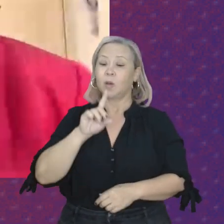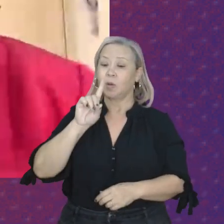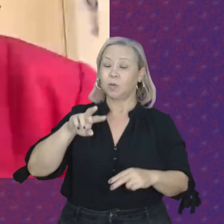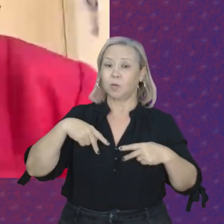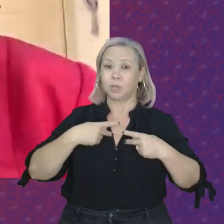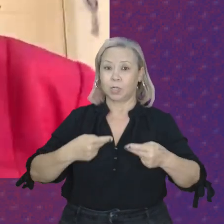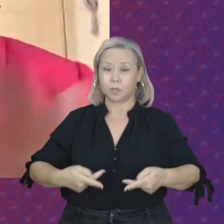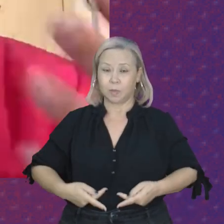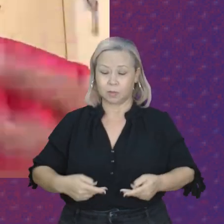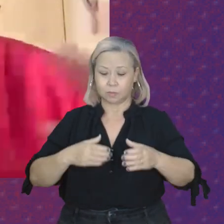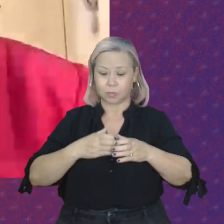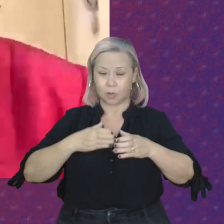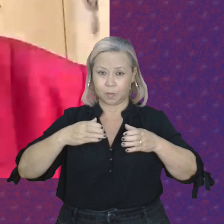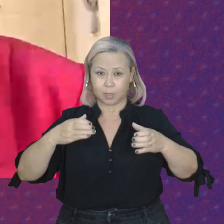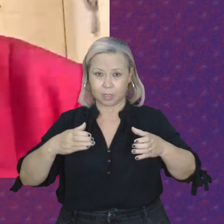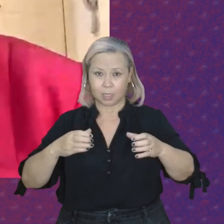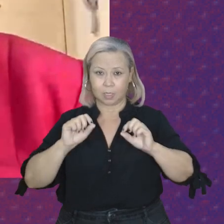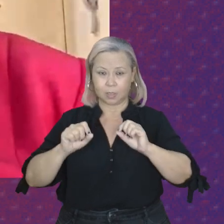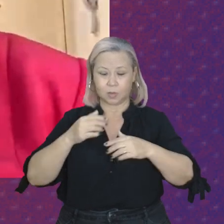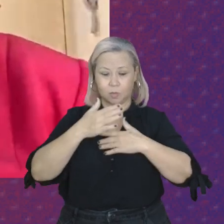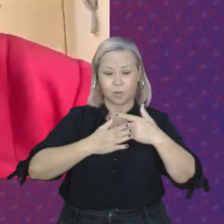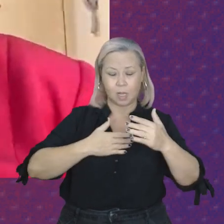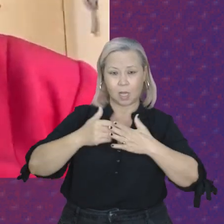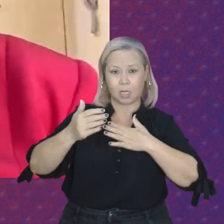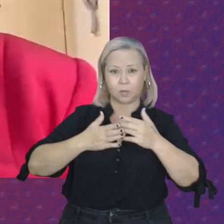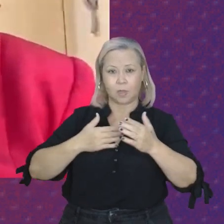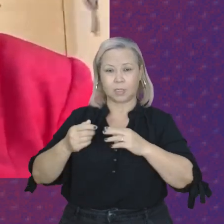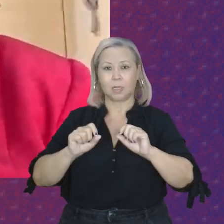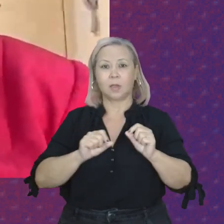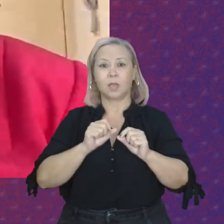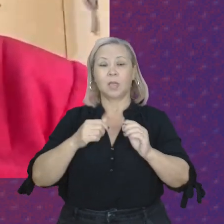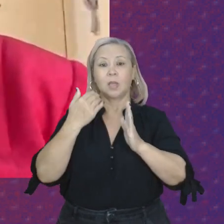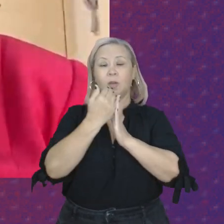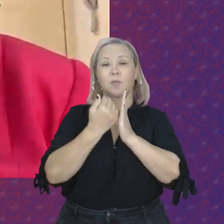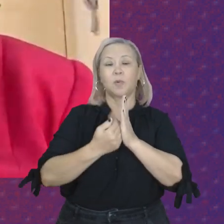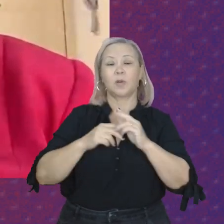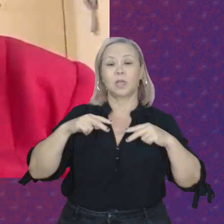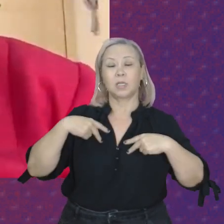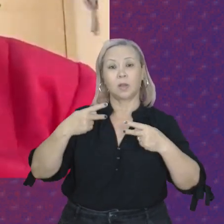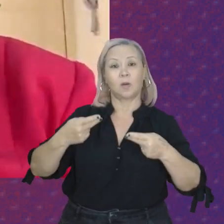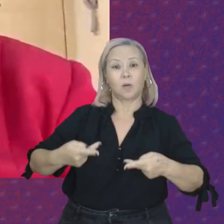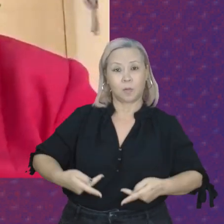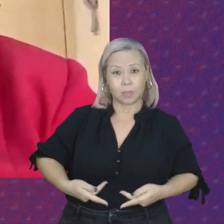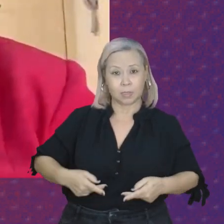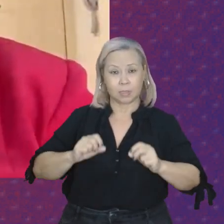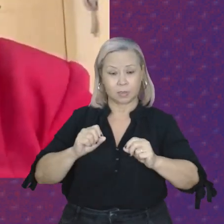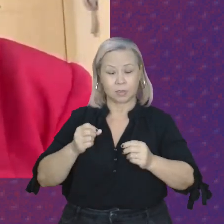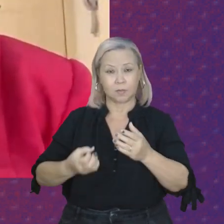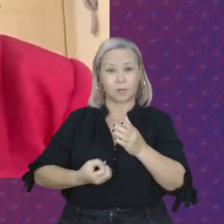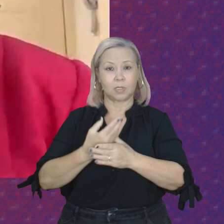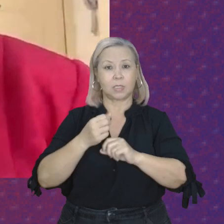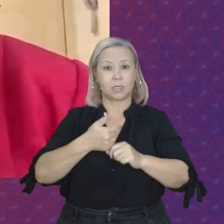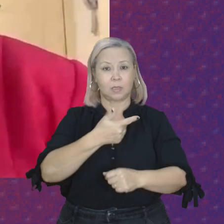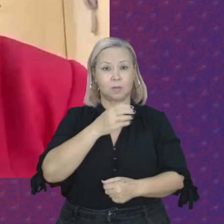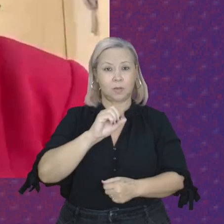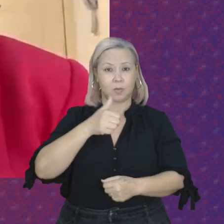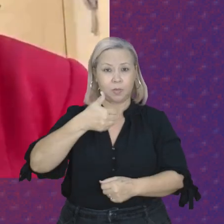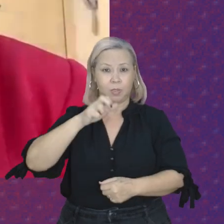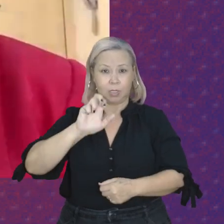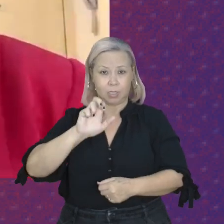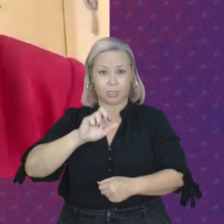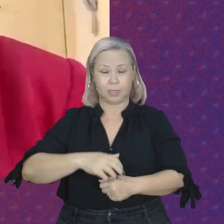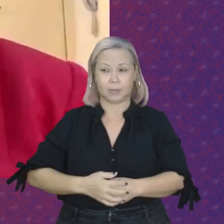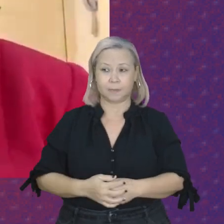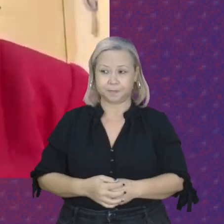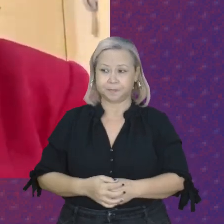né, ampliando a sua atuação. E o programa Humaniza Redes, né, que foi lançado em 2015 para combater o discurso